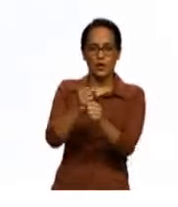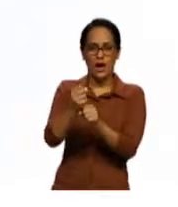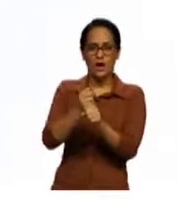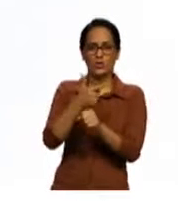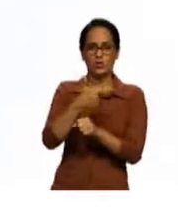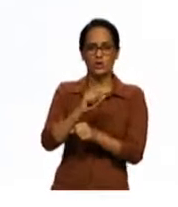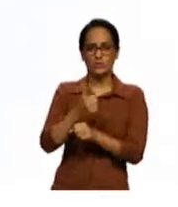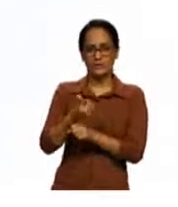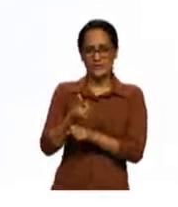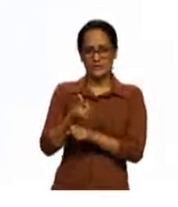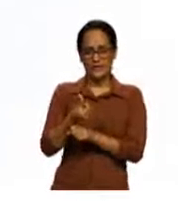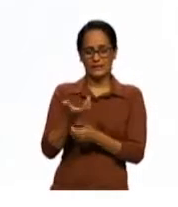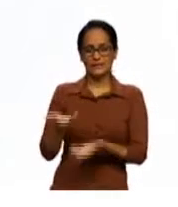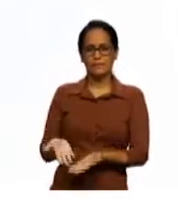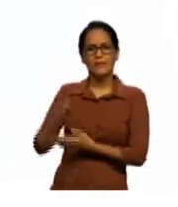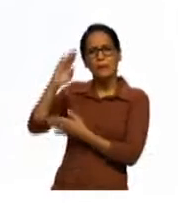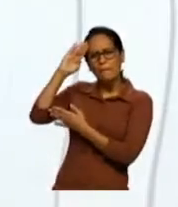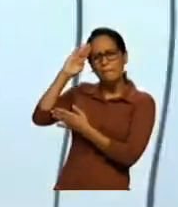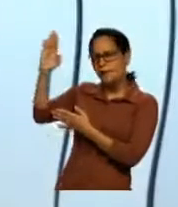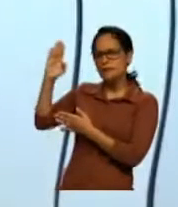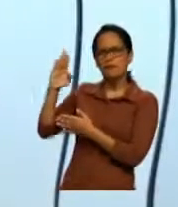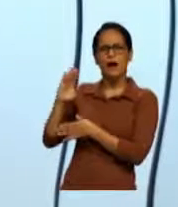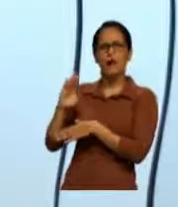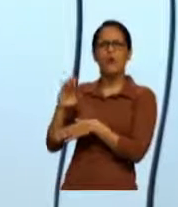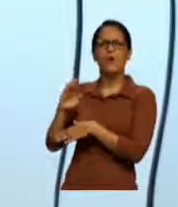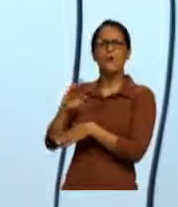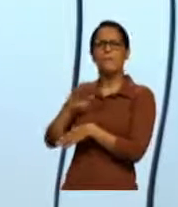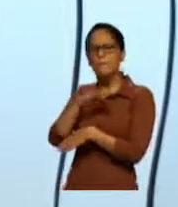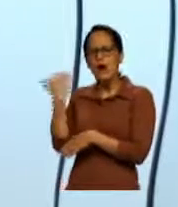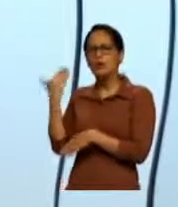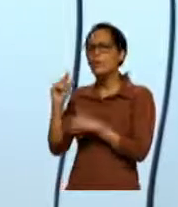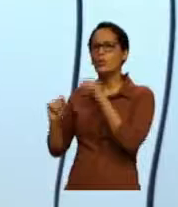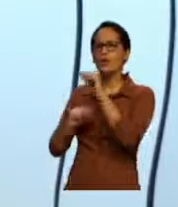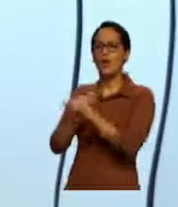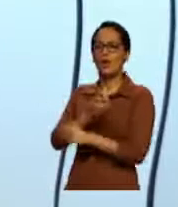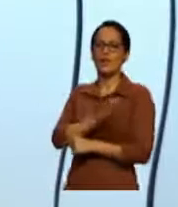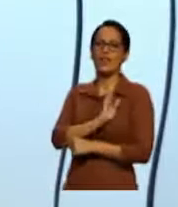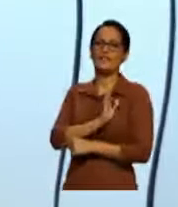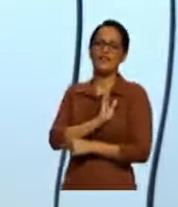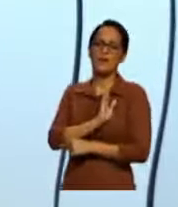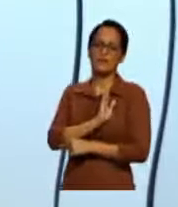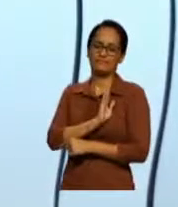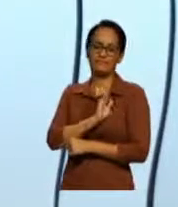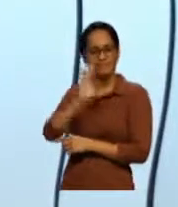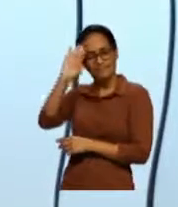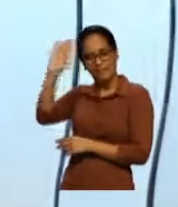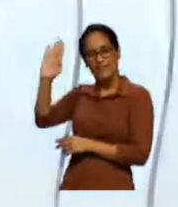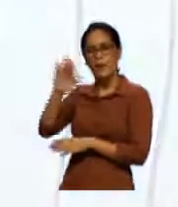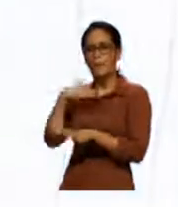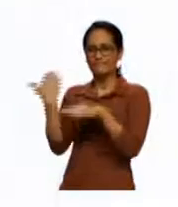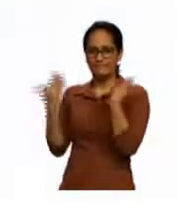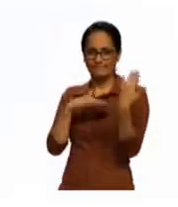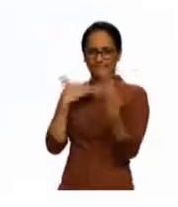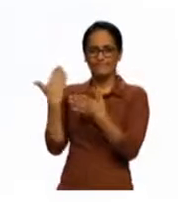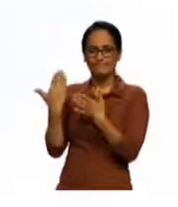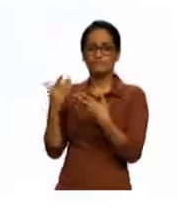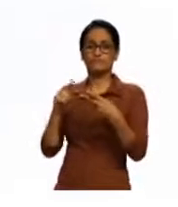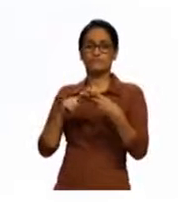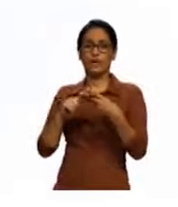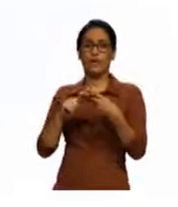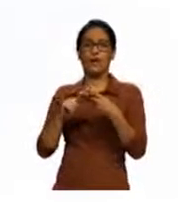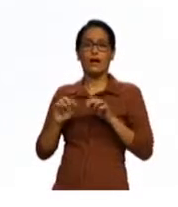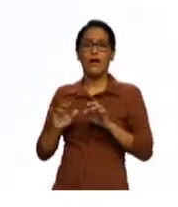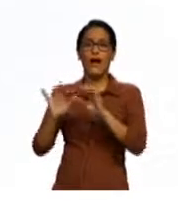então, que a principal causa de morte vai ser o quê? Doenças cardiovasculares. E nós temos câncer,